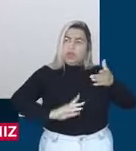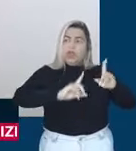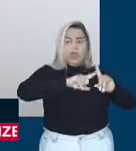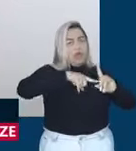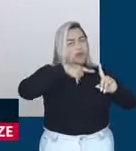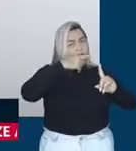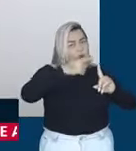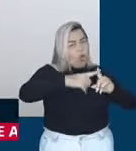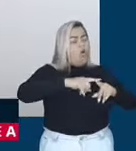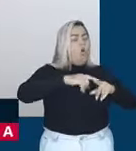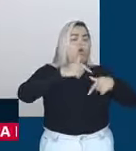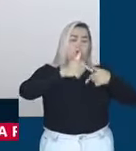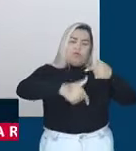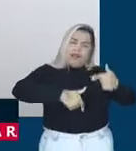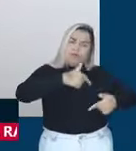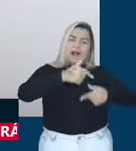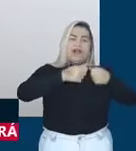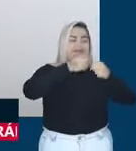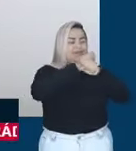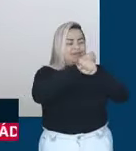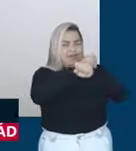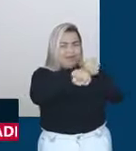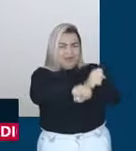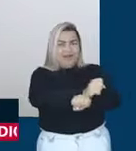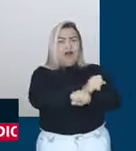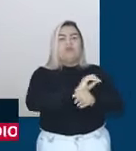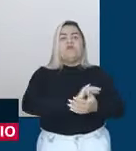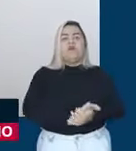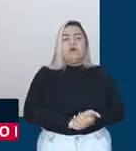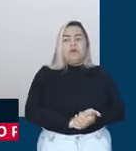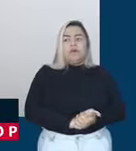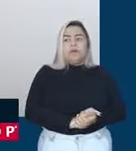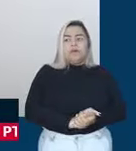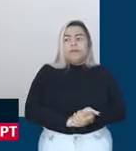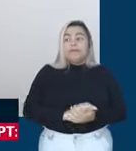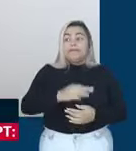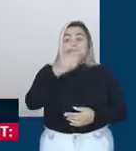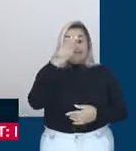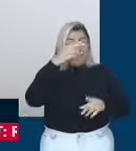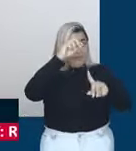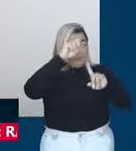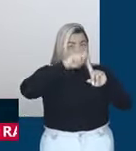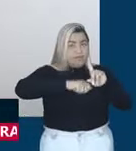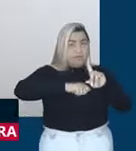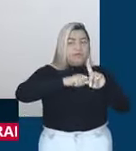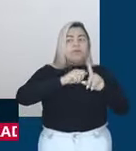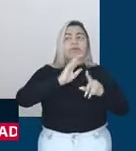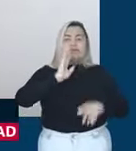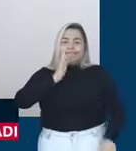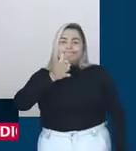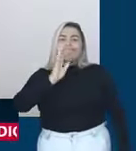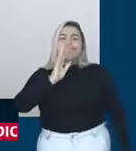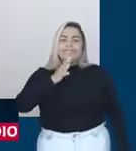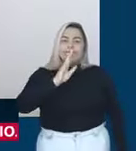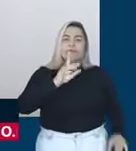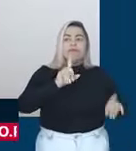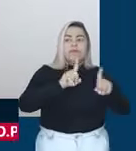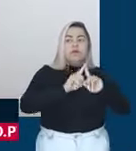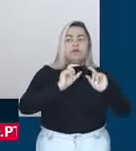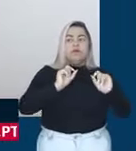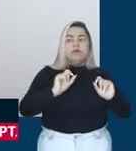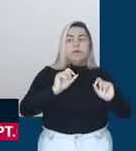trabalho escravo. Só nesse período, nos últimos 3 meses, já foram